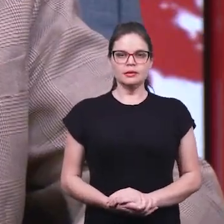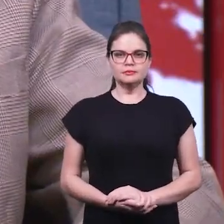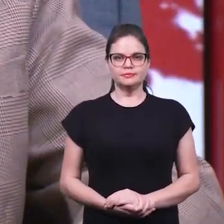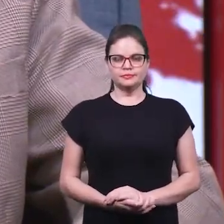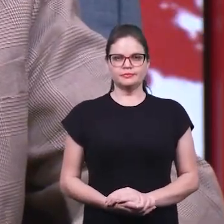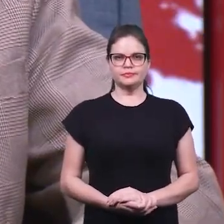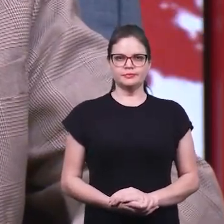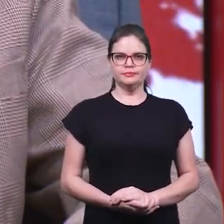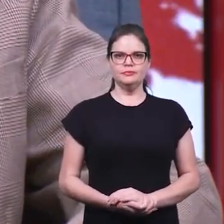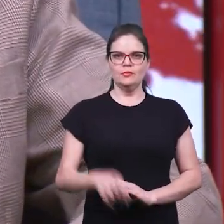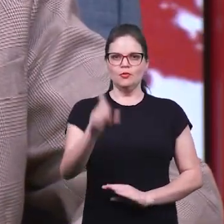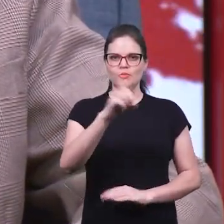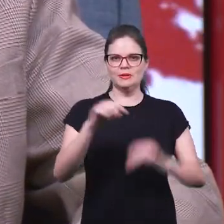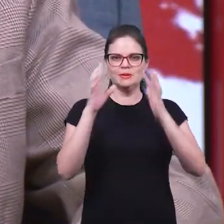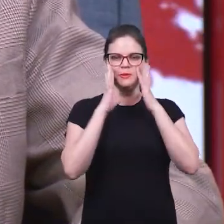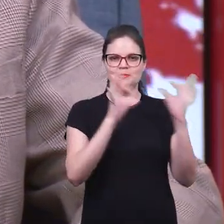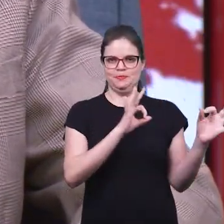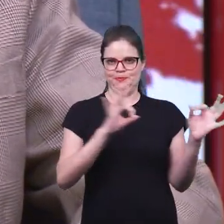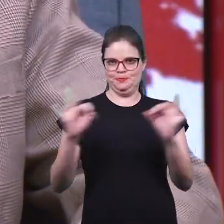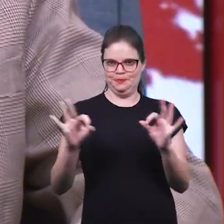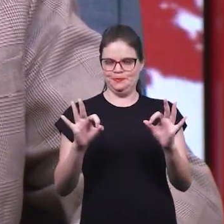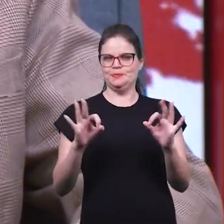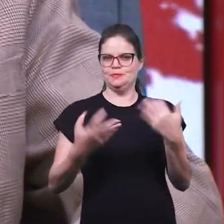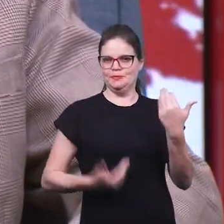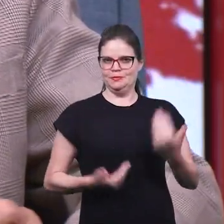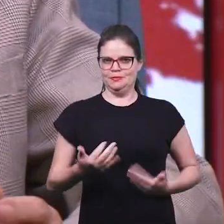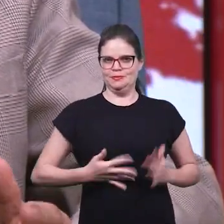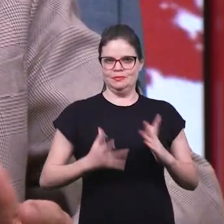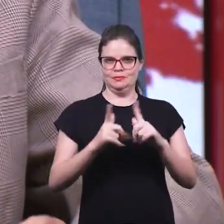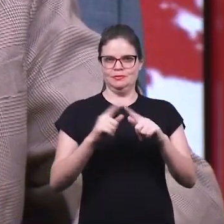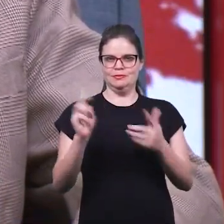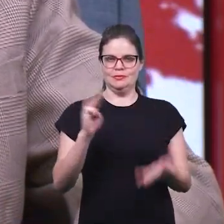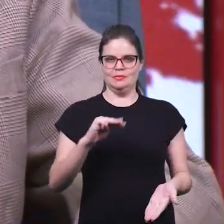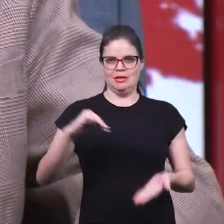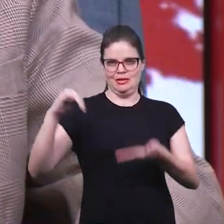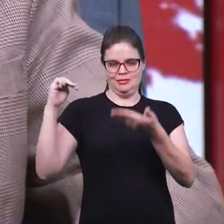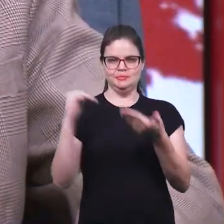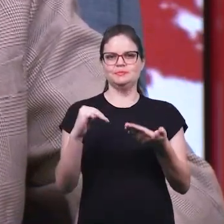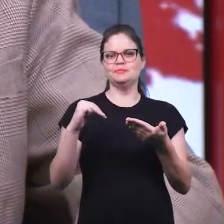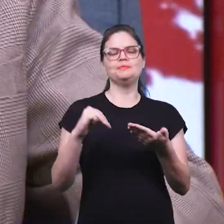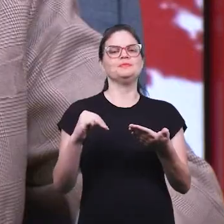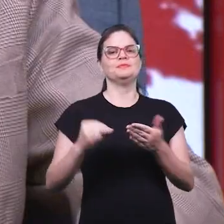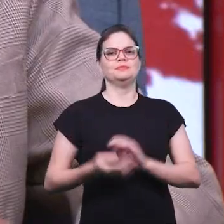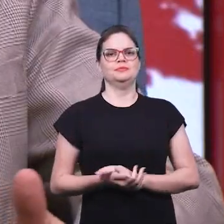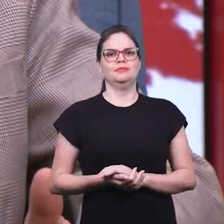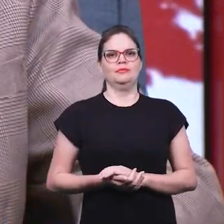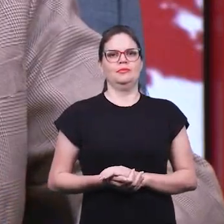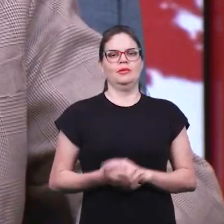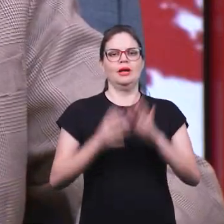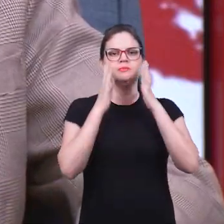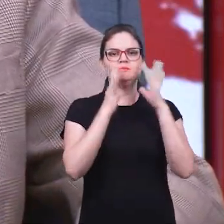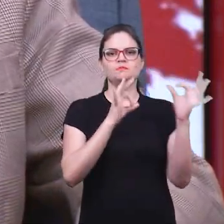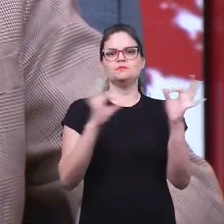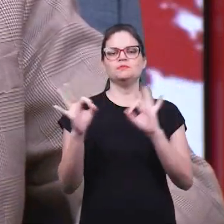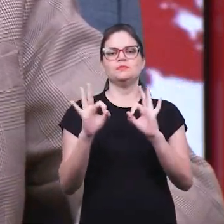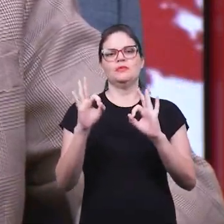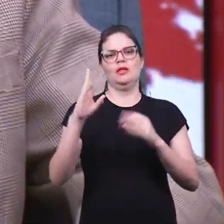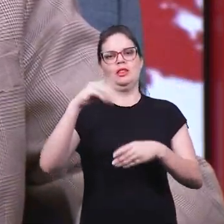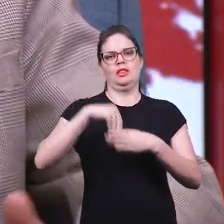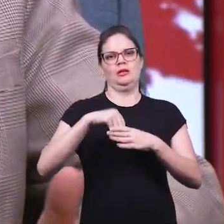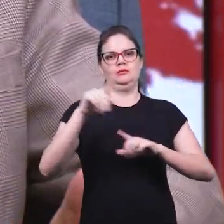Eu quero saudar a todos os nossos irmãos, aqueles que estão assistindo conosco no canal